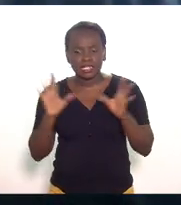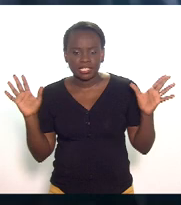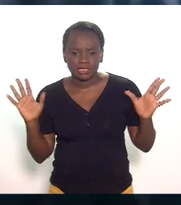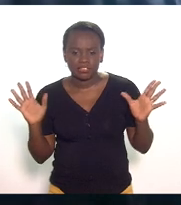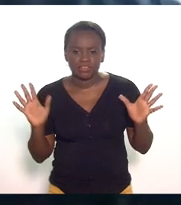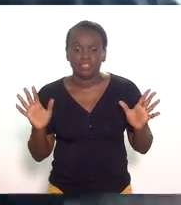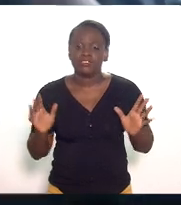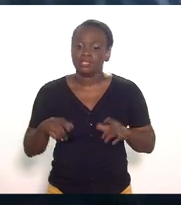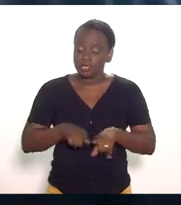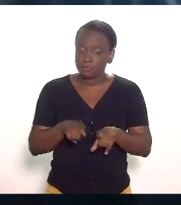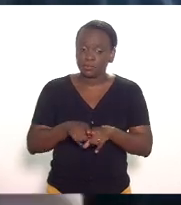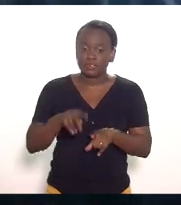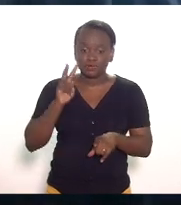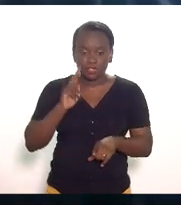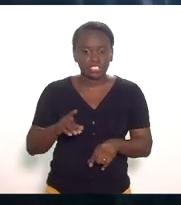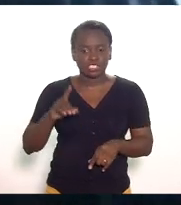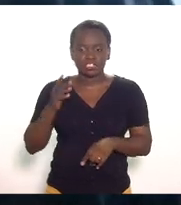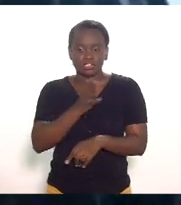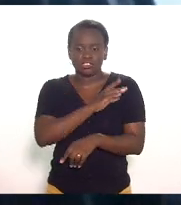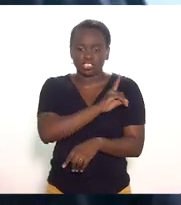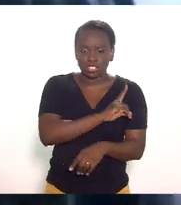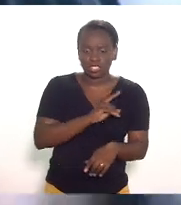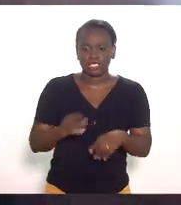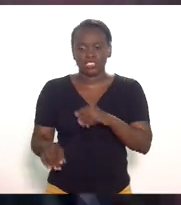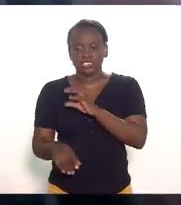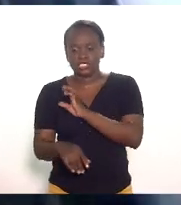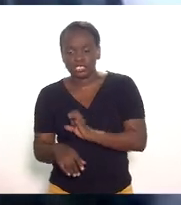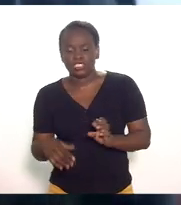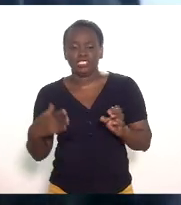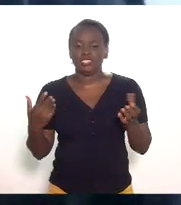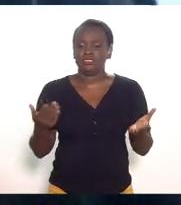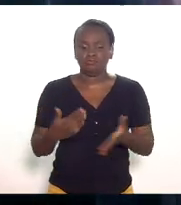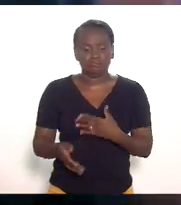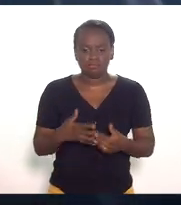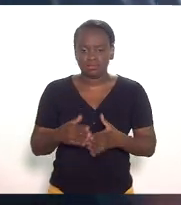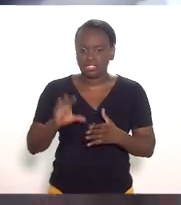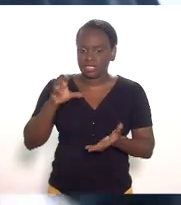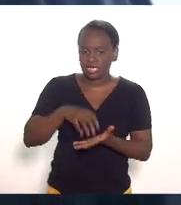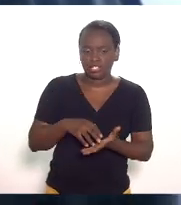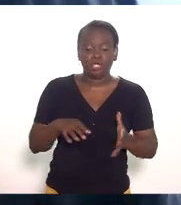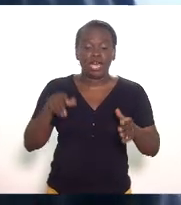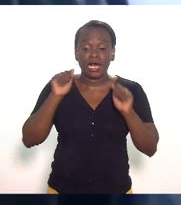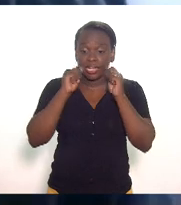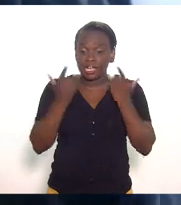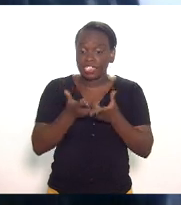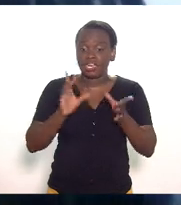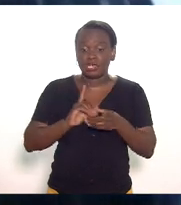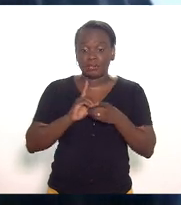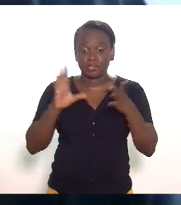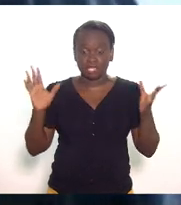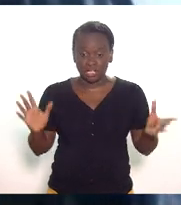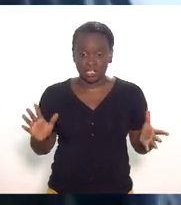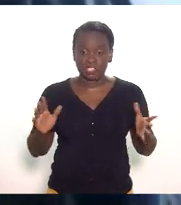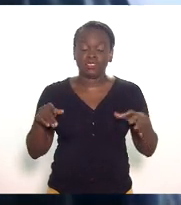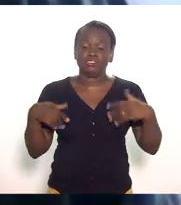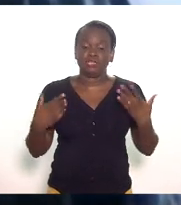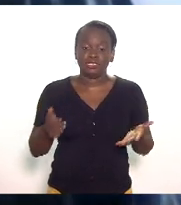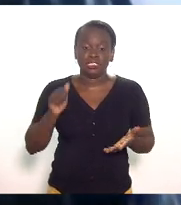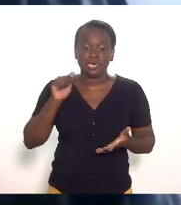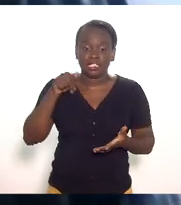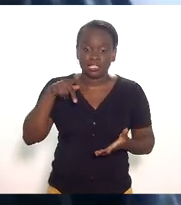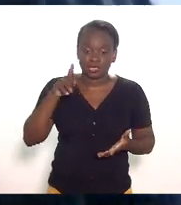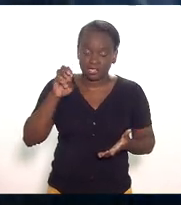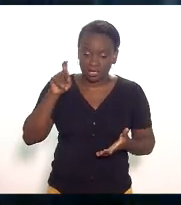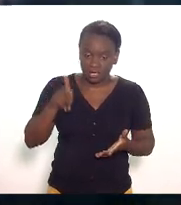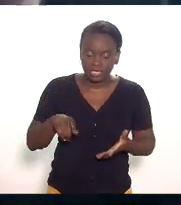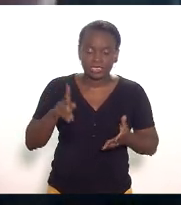isso é reconhecido pela direita, pelo centro, pela esquerda. A Assembleia Legislativa, ela é democrática. E o André Siciliano, eu até brinco,